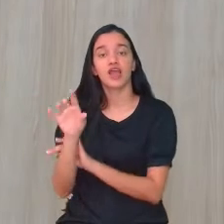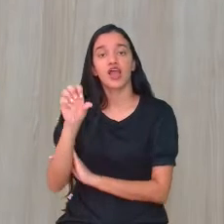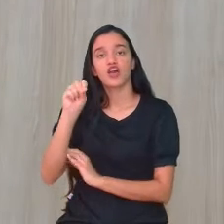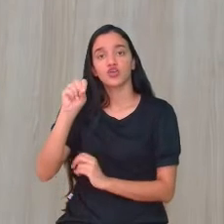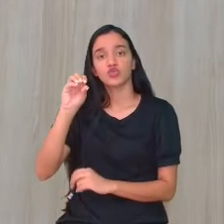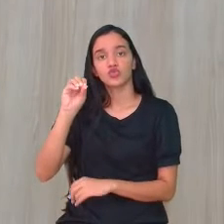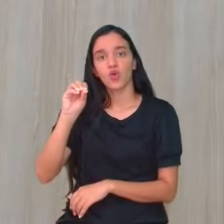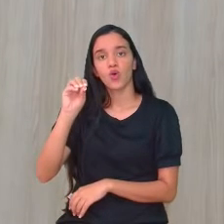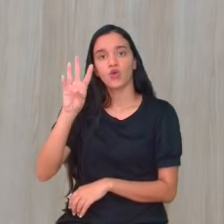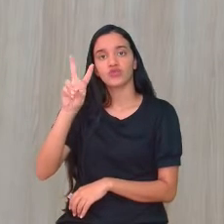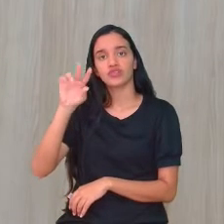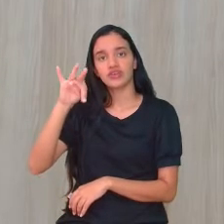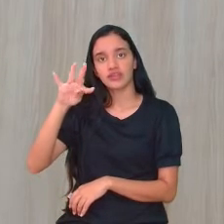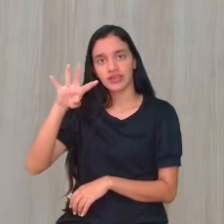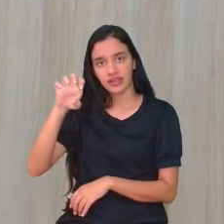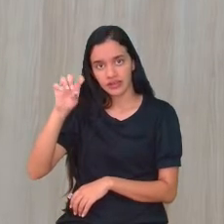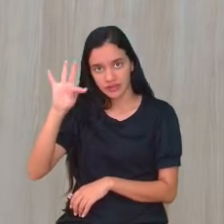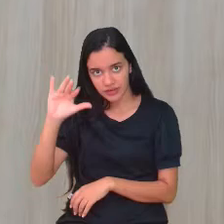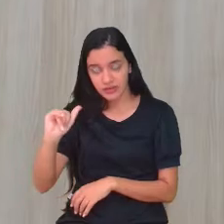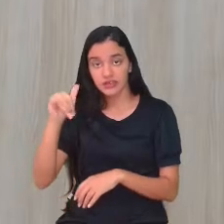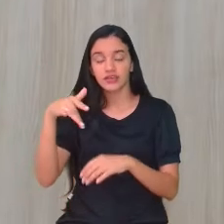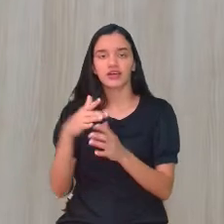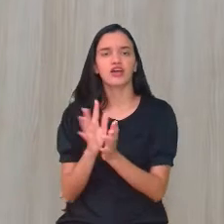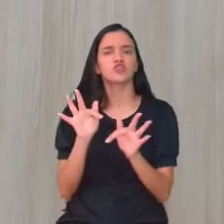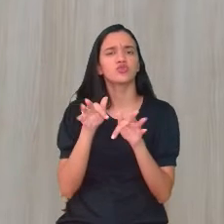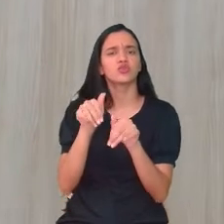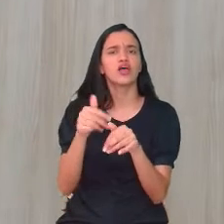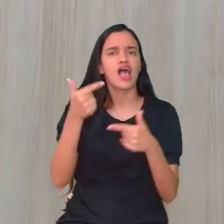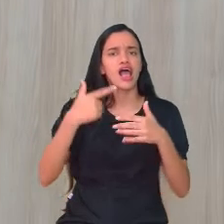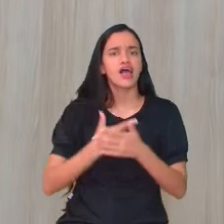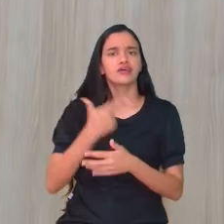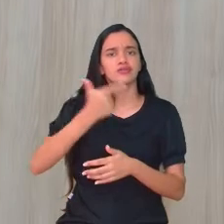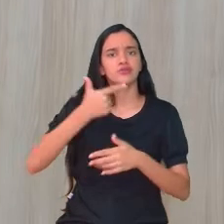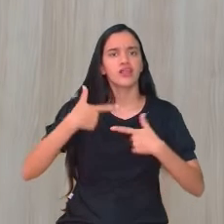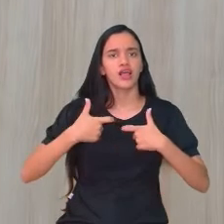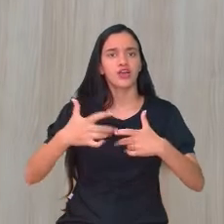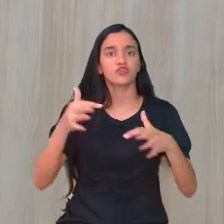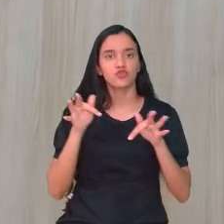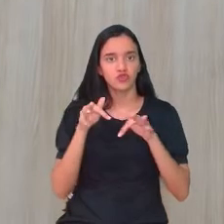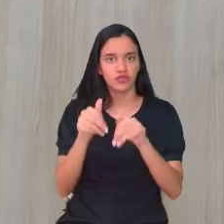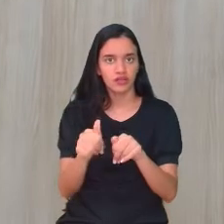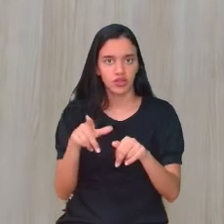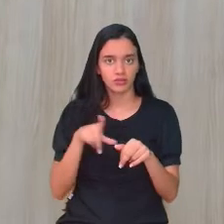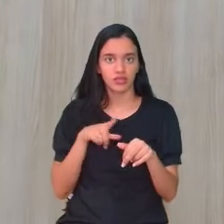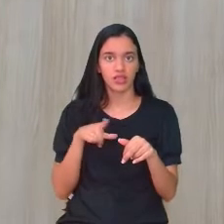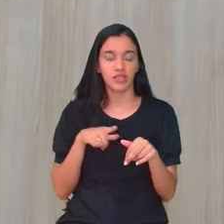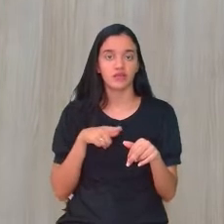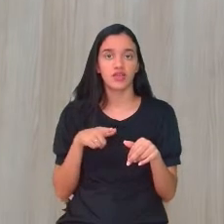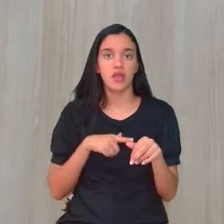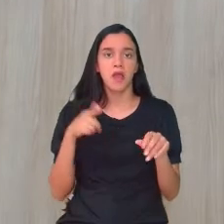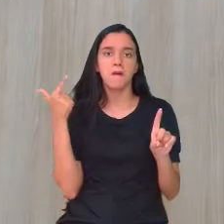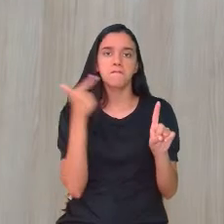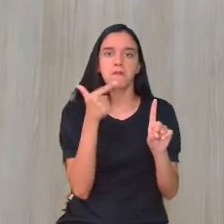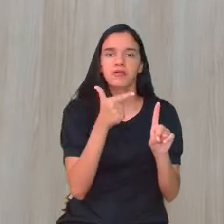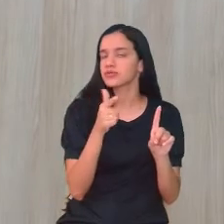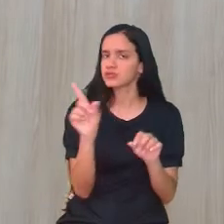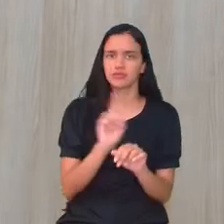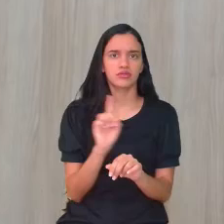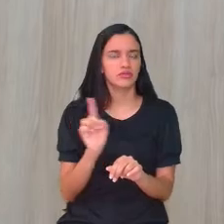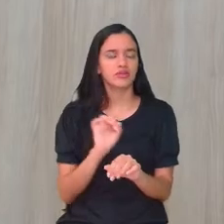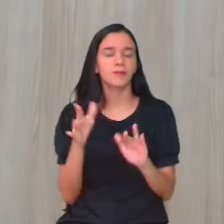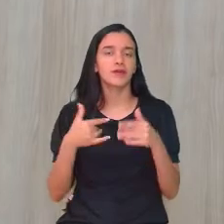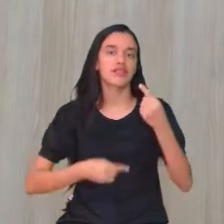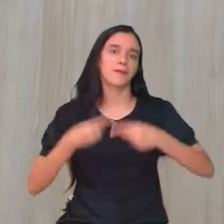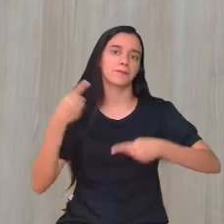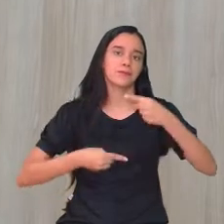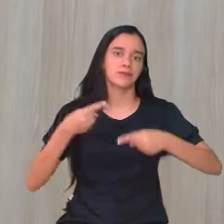frente, com o final da Segunda Guerra Mundial, vão entrar em um combate, não com armas, né, mas um combate muito mais no campo da